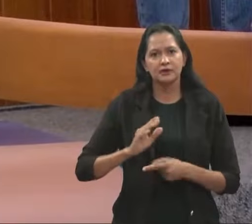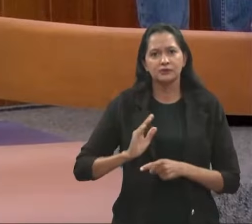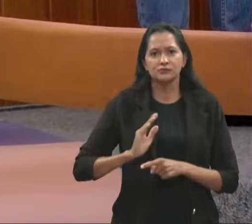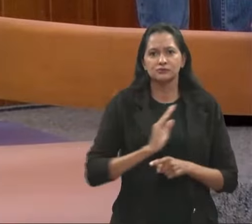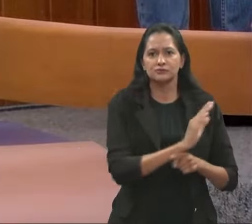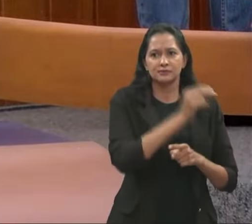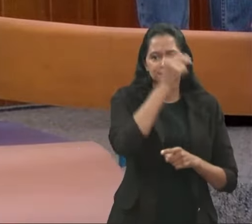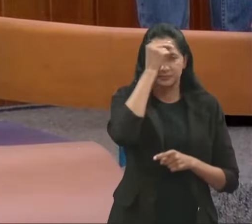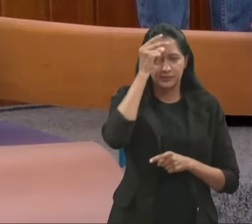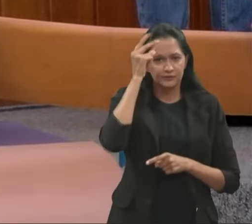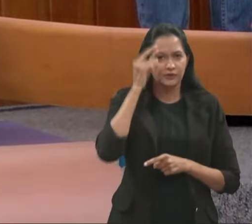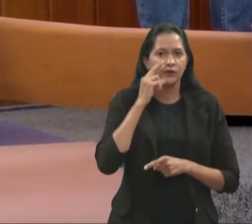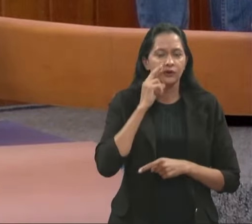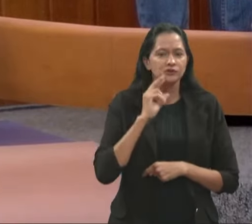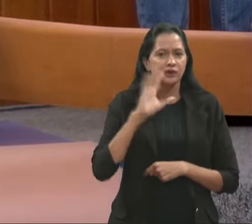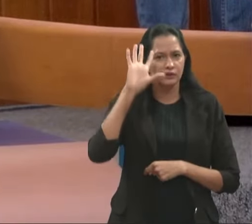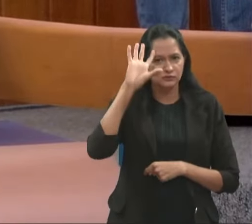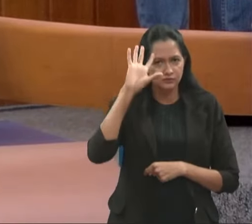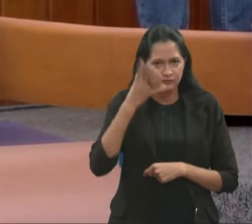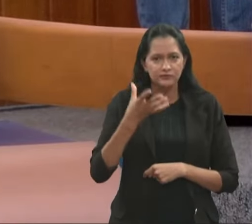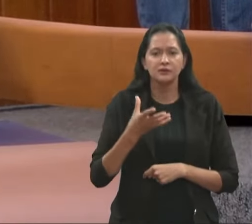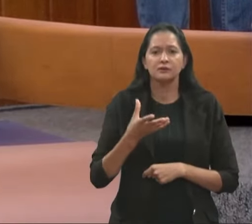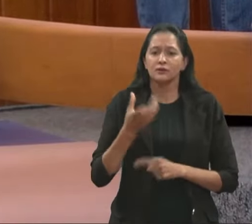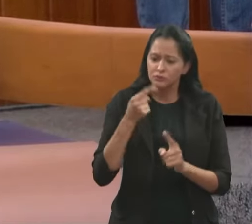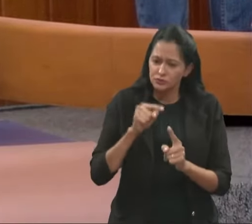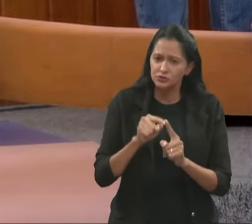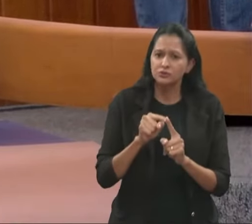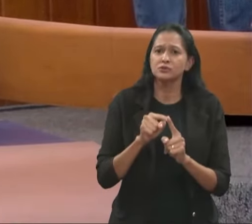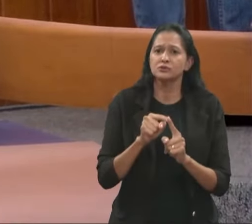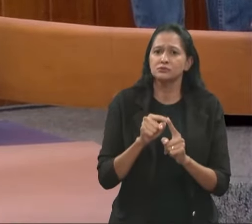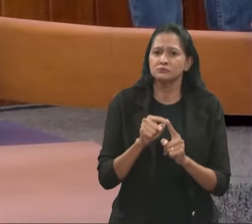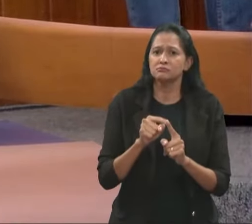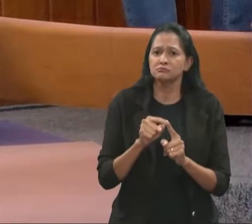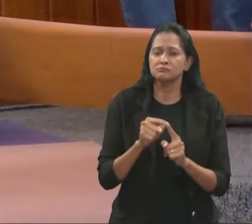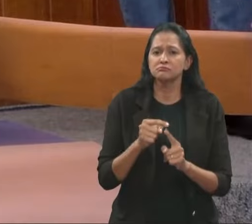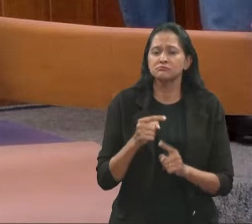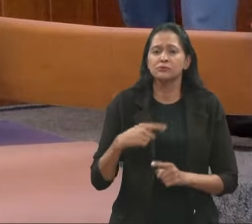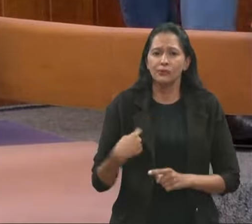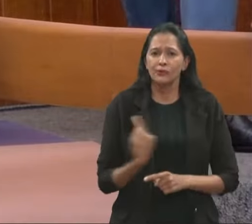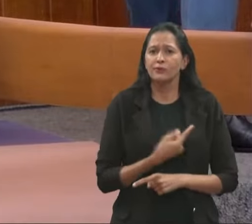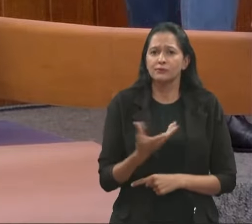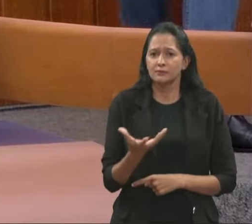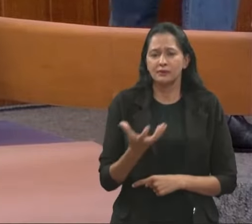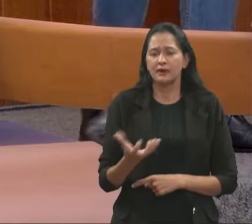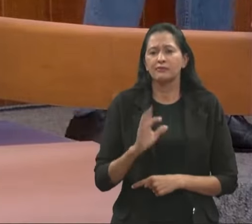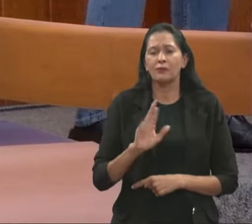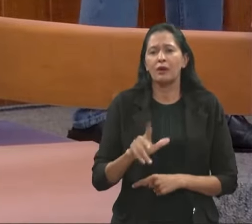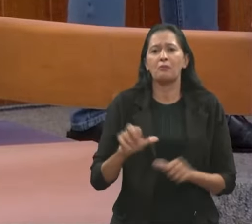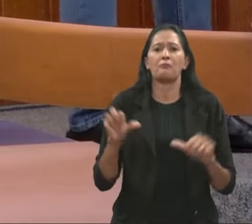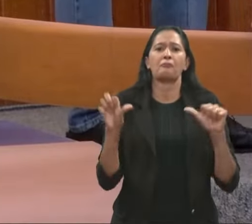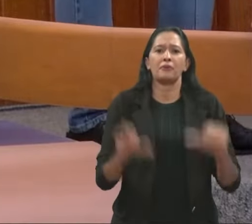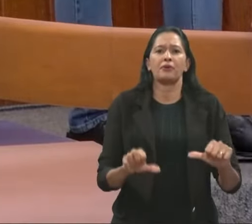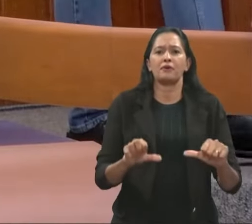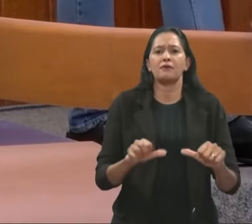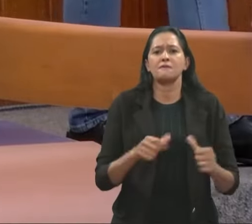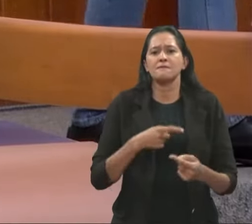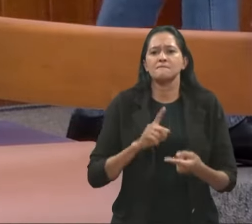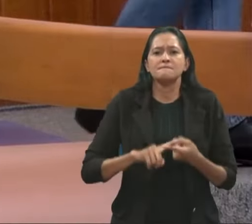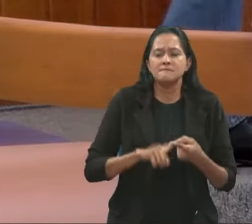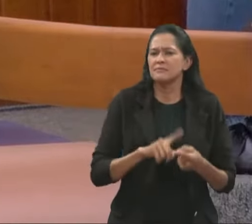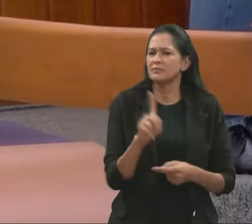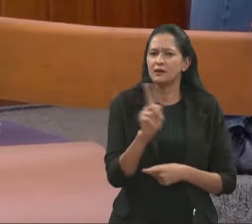saída. É isso que nós aqui queremos. Eu não quero quanto pior, melhor, não. Agora, eu não vou ficar fazendo